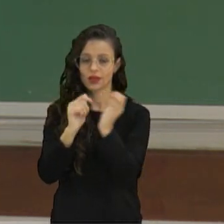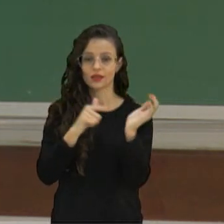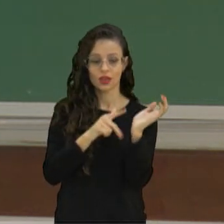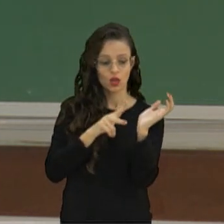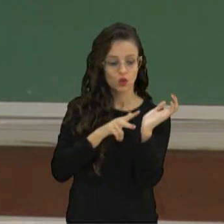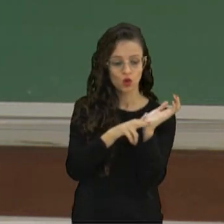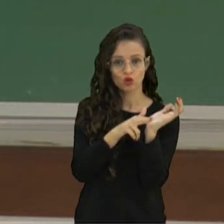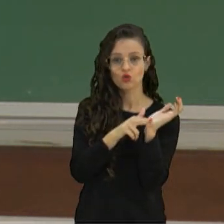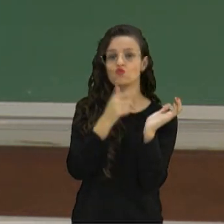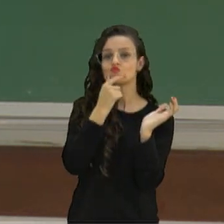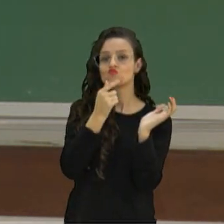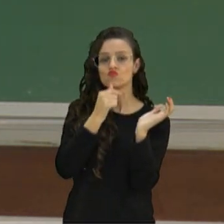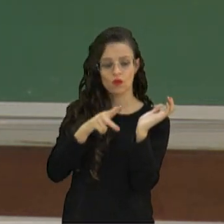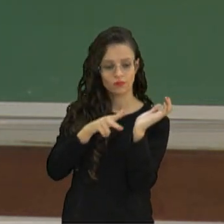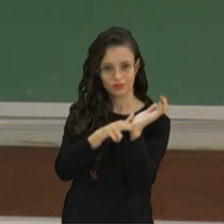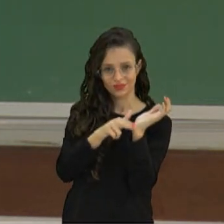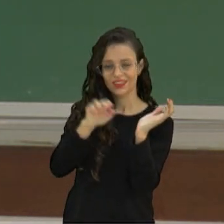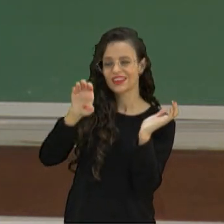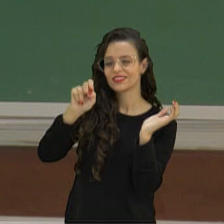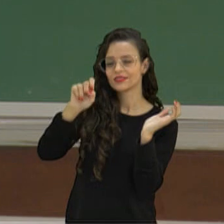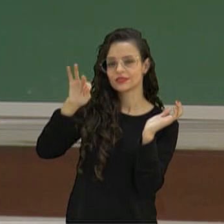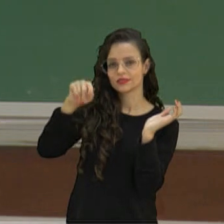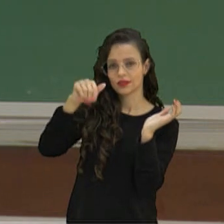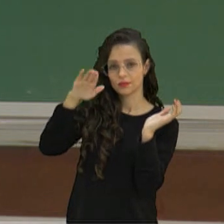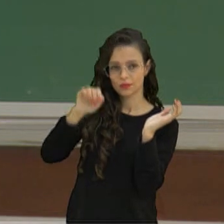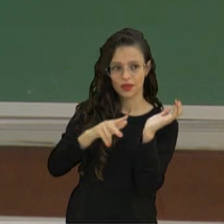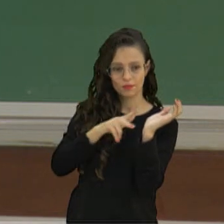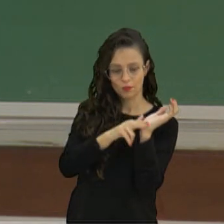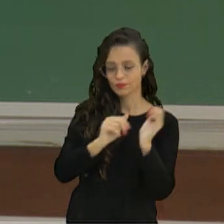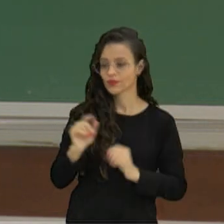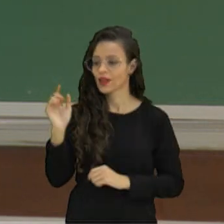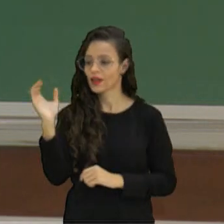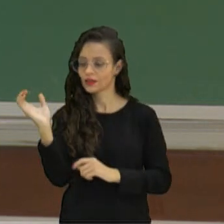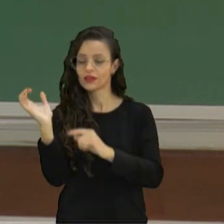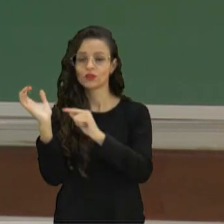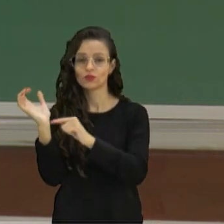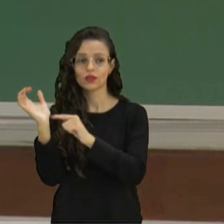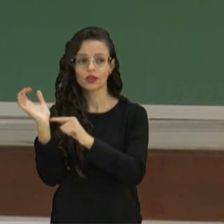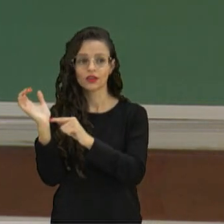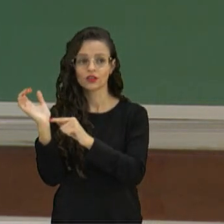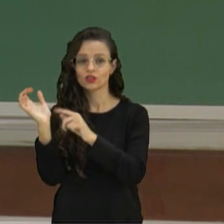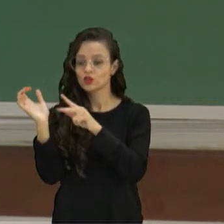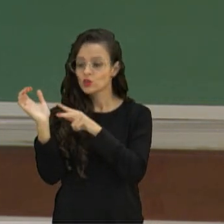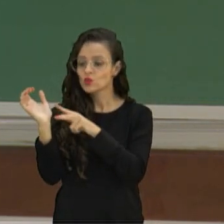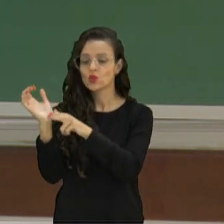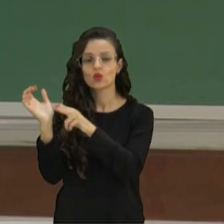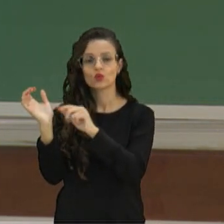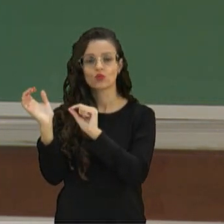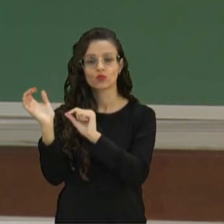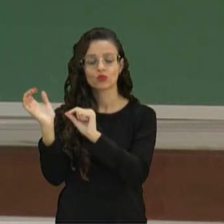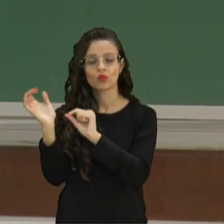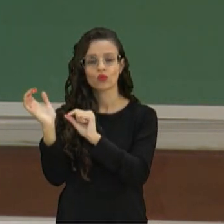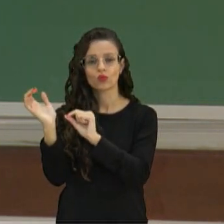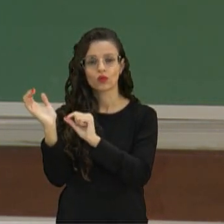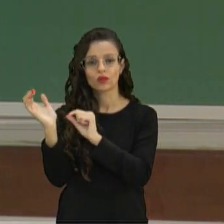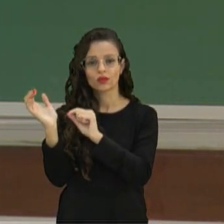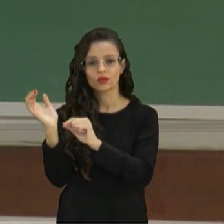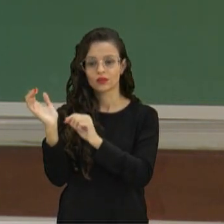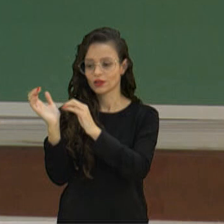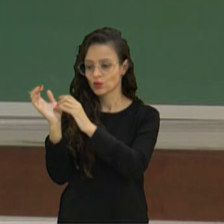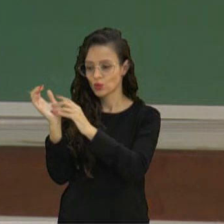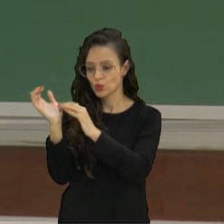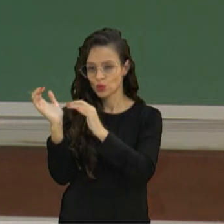reprodutor masculino, os estames. Da outra, o que ele fez? Ele foi lá, tirou o